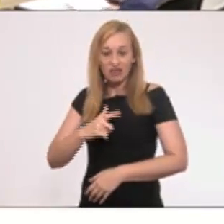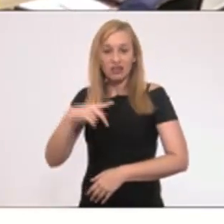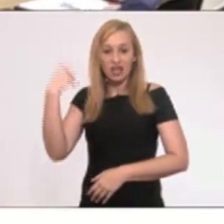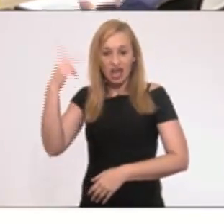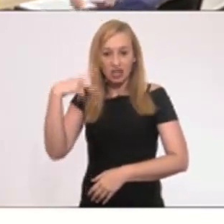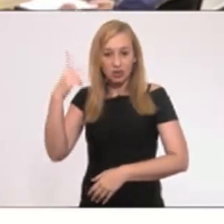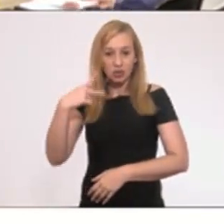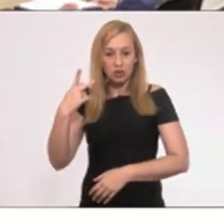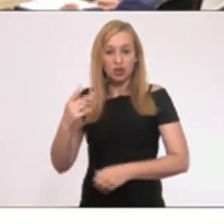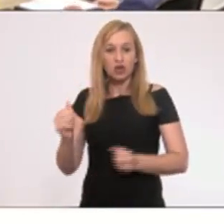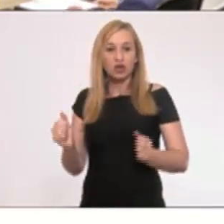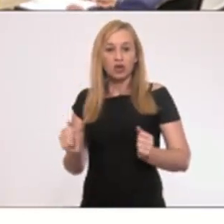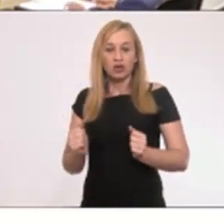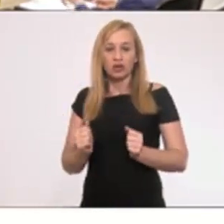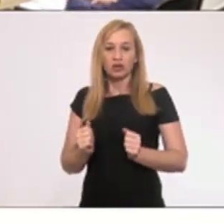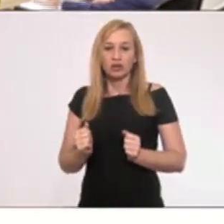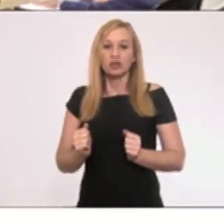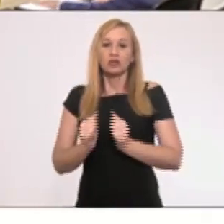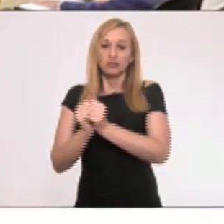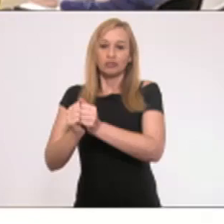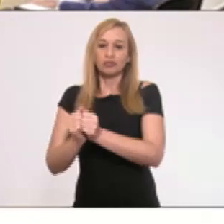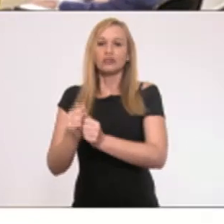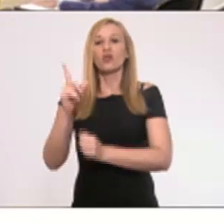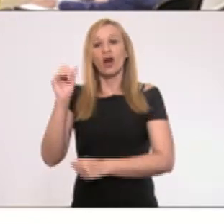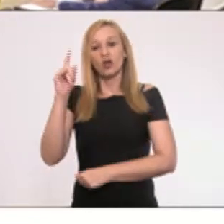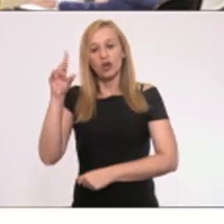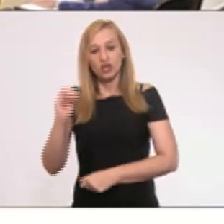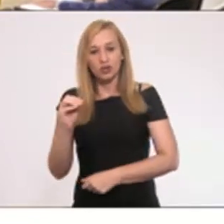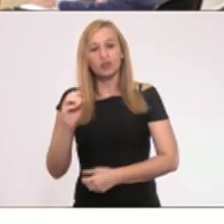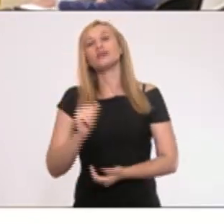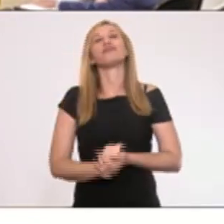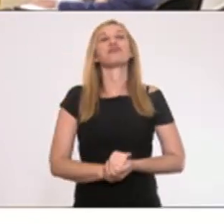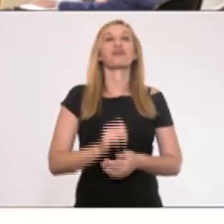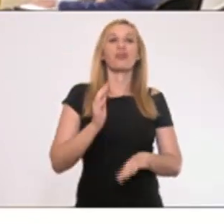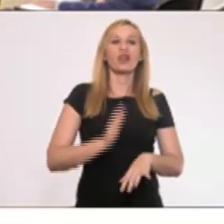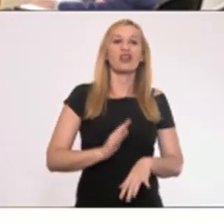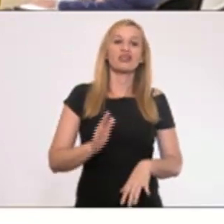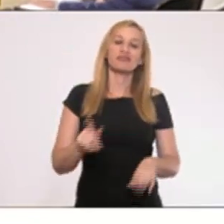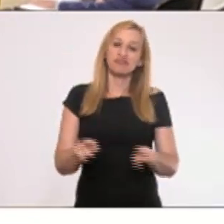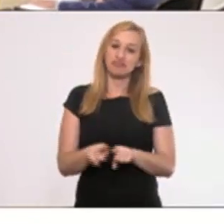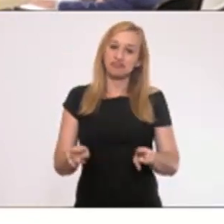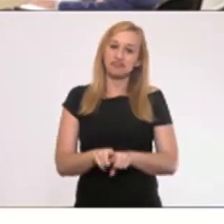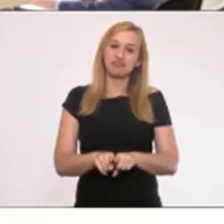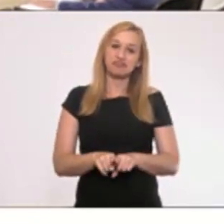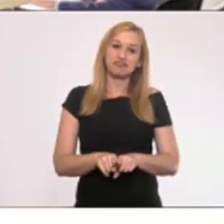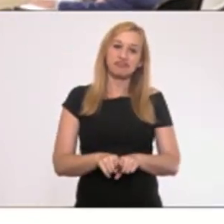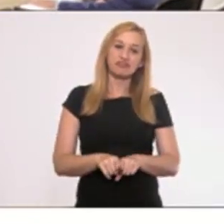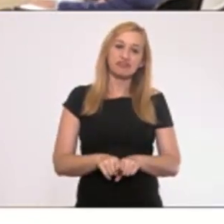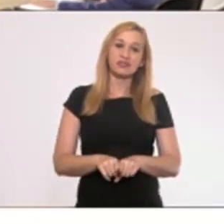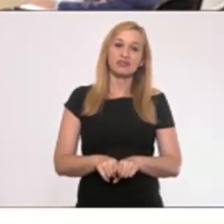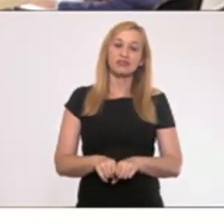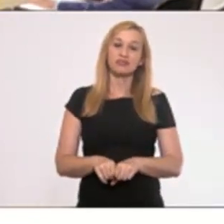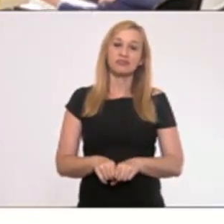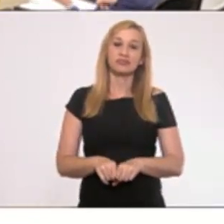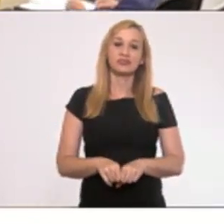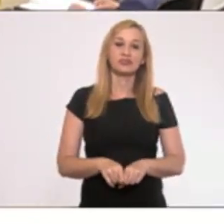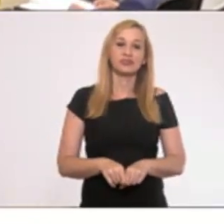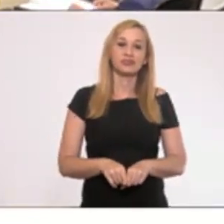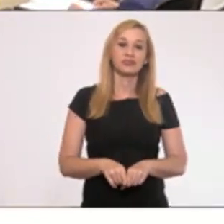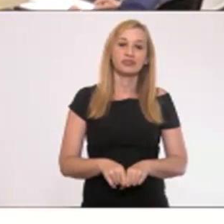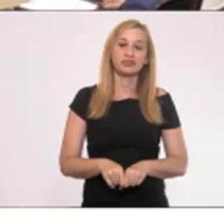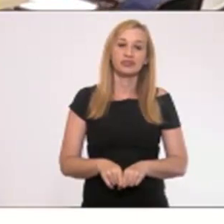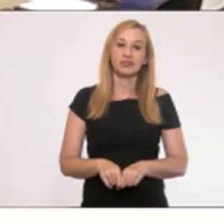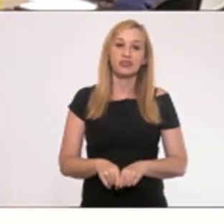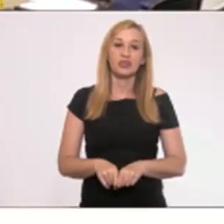o vereador Aloysio Freitas. E mais do que isso, tive a honra de ser vereador enquanto ele